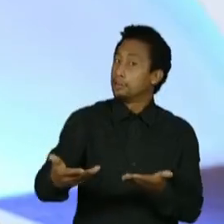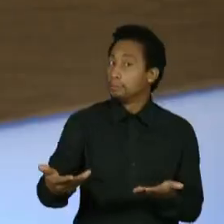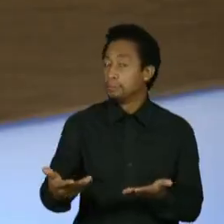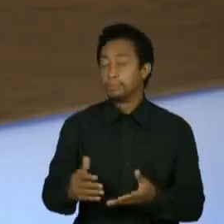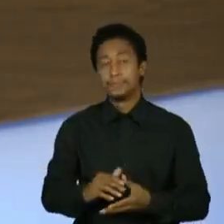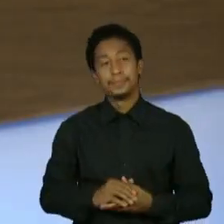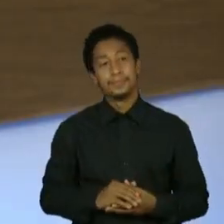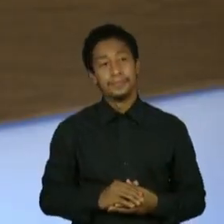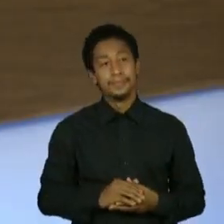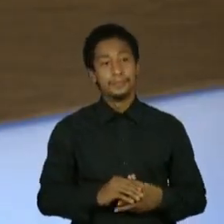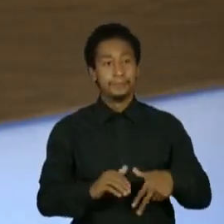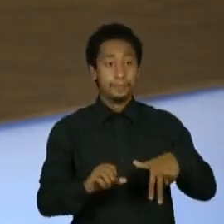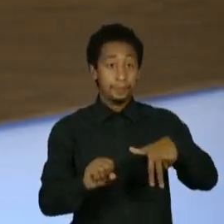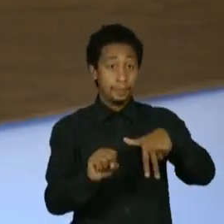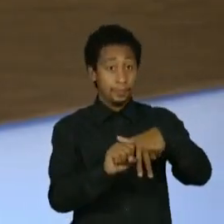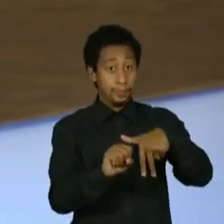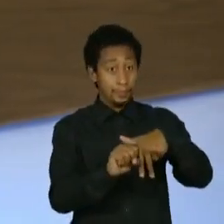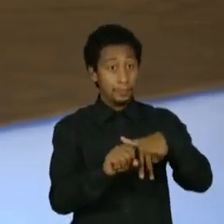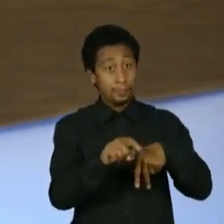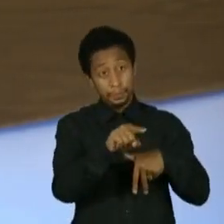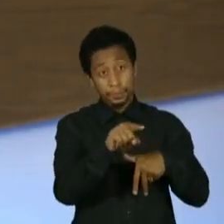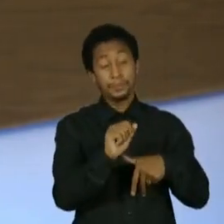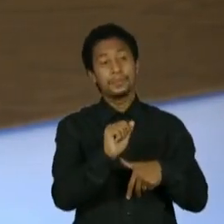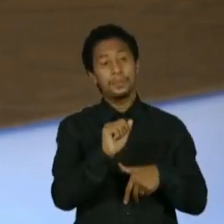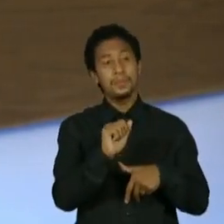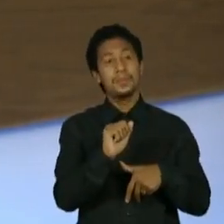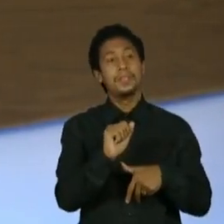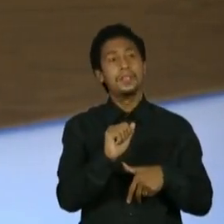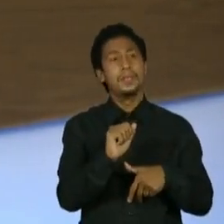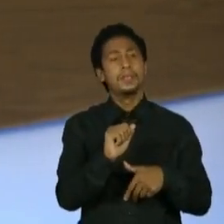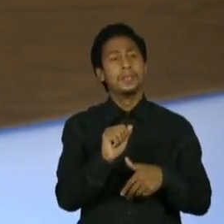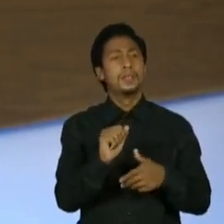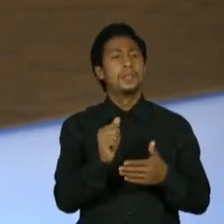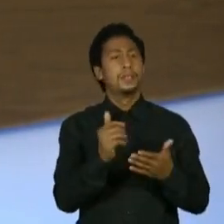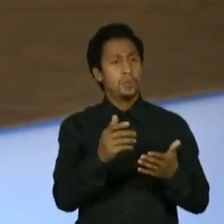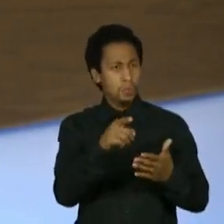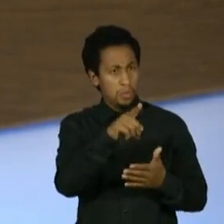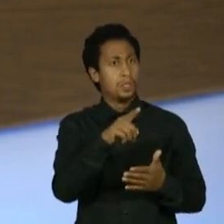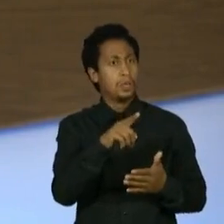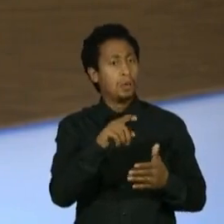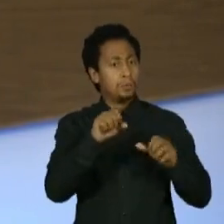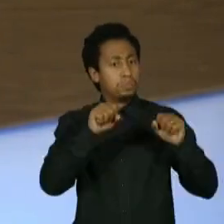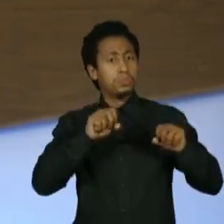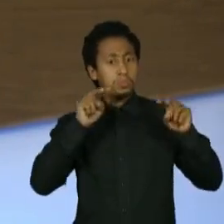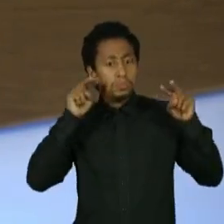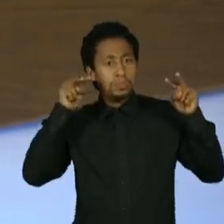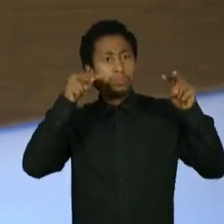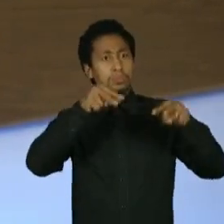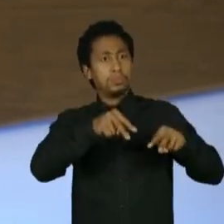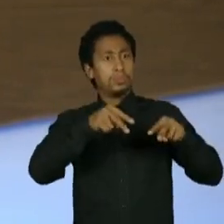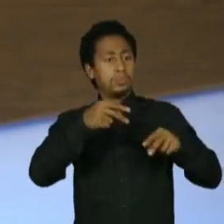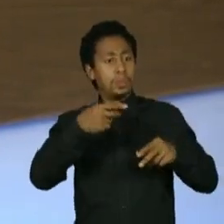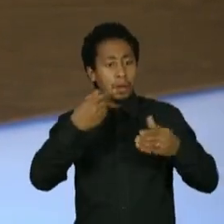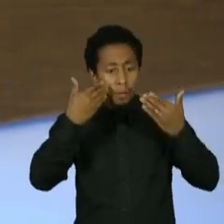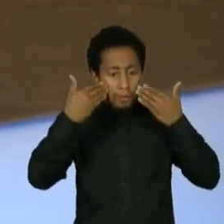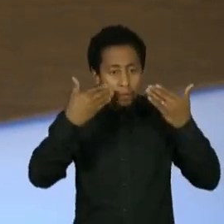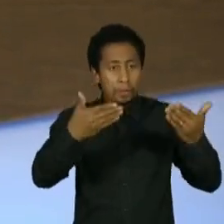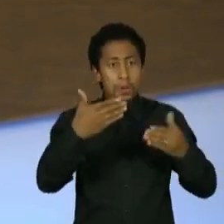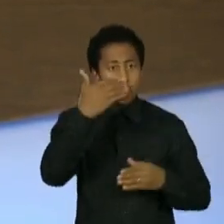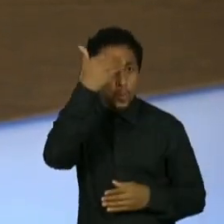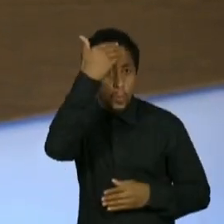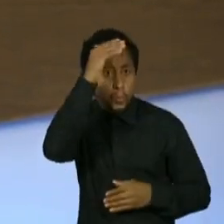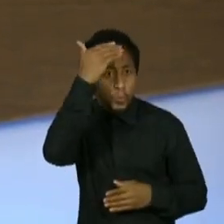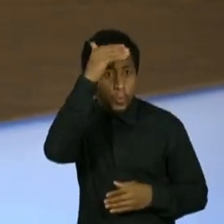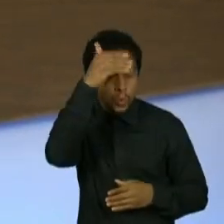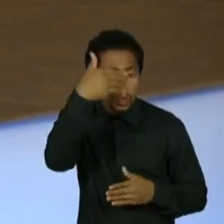eu apertando Hogan sito casarões assim não foi uma testemunha privilegiada do trampista e também foi uma testemunha